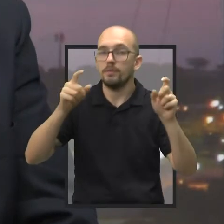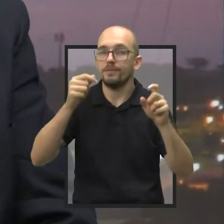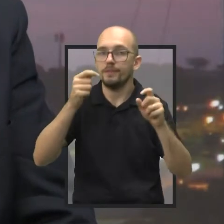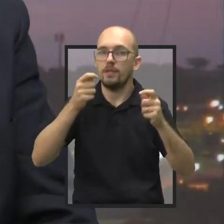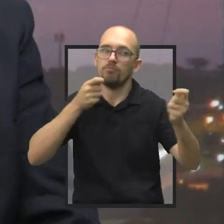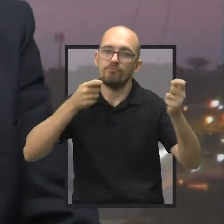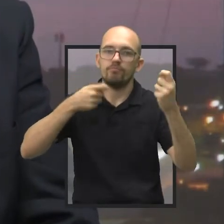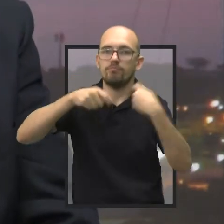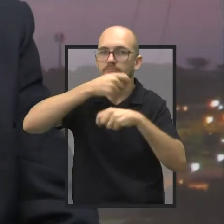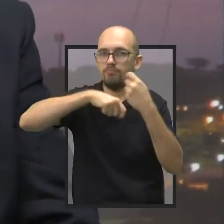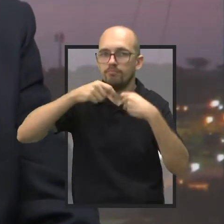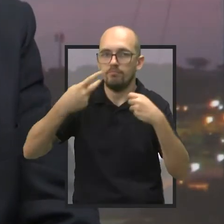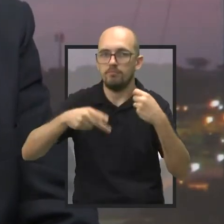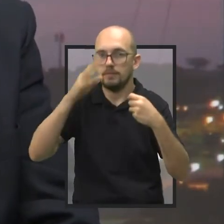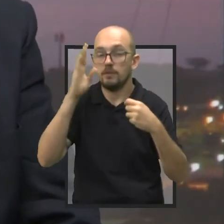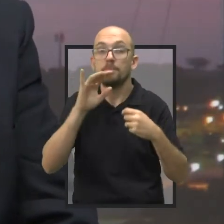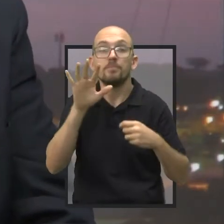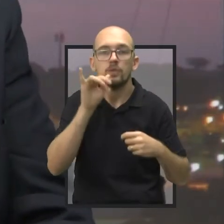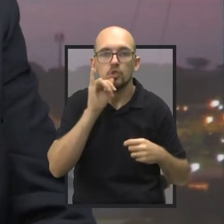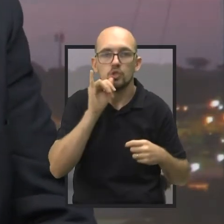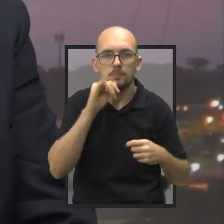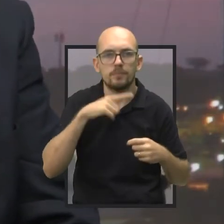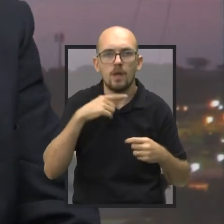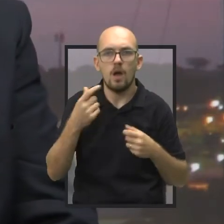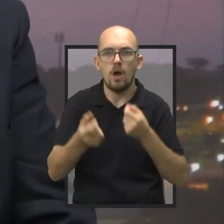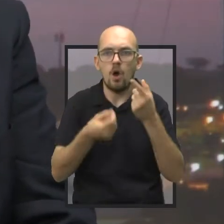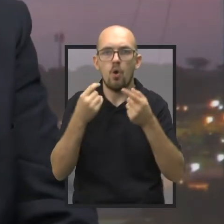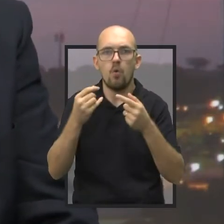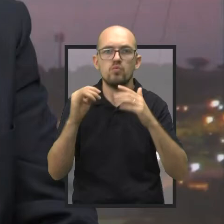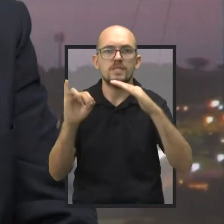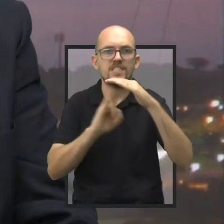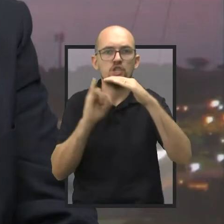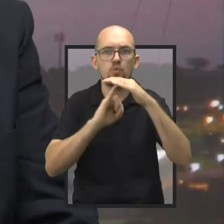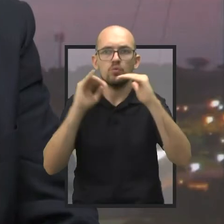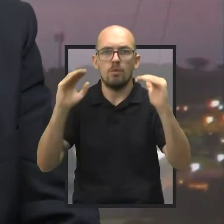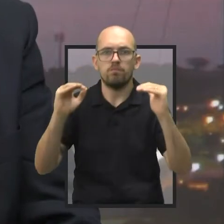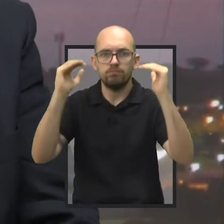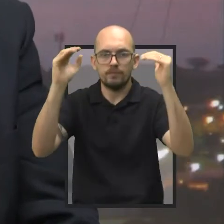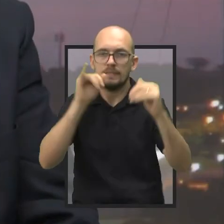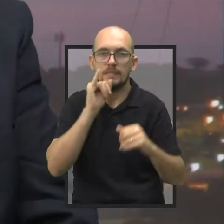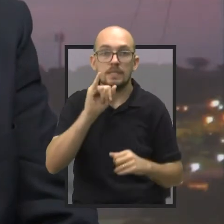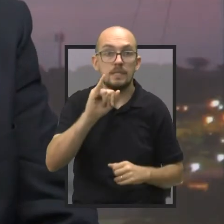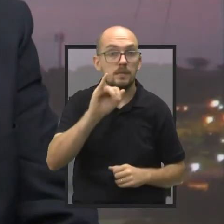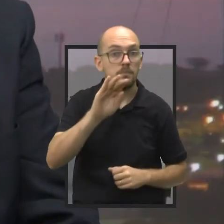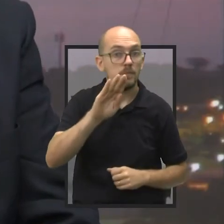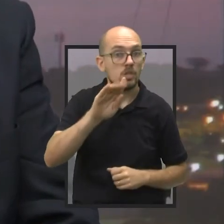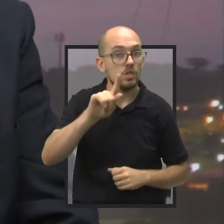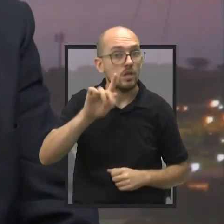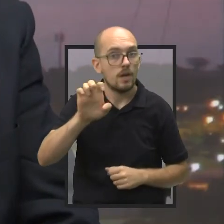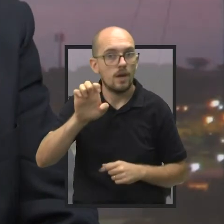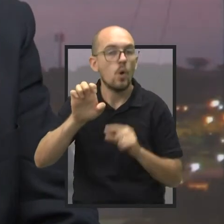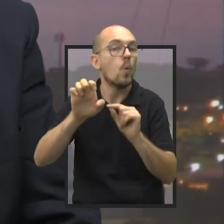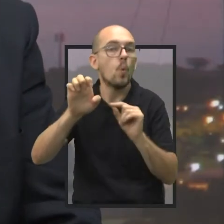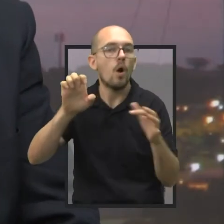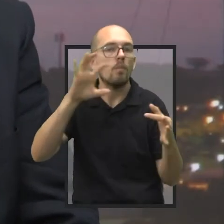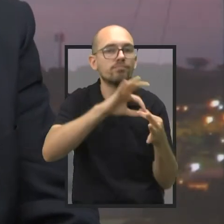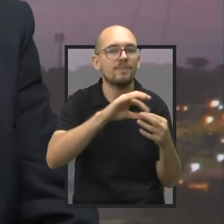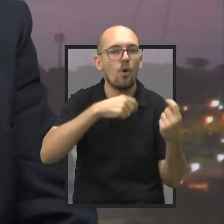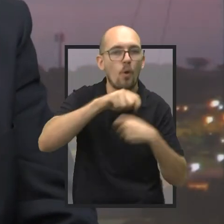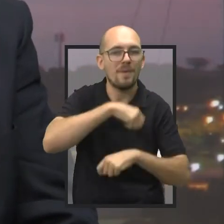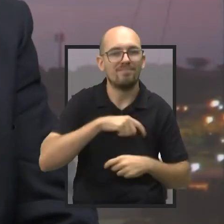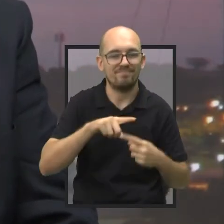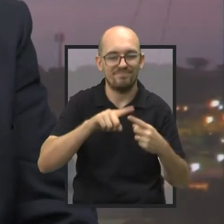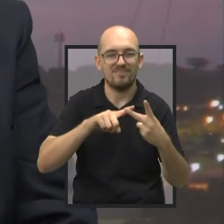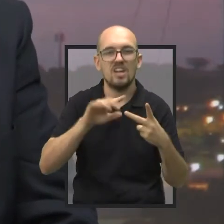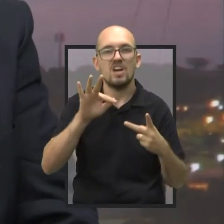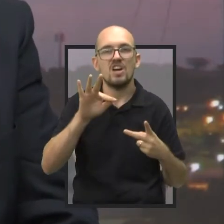do país. Nós temos, por exemplo, grandes institutos que utilizam-se da economia, o IBGE, a FIP.